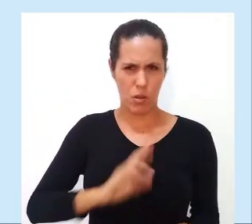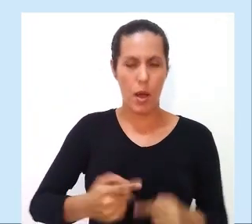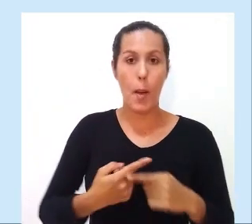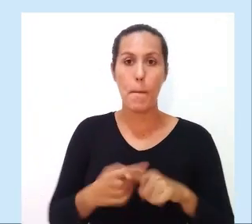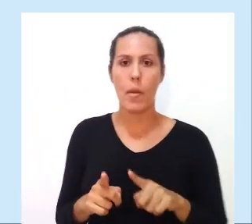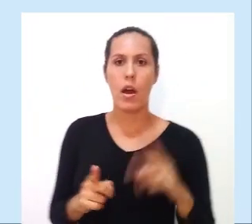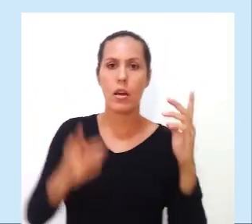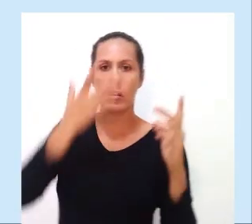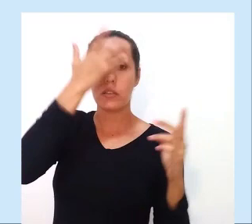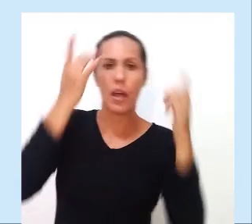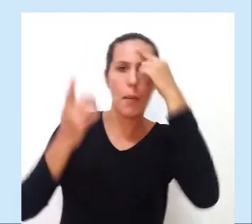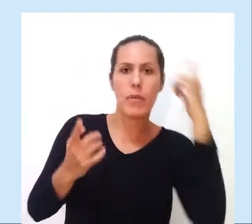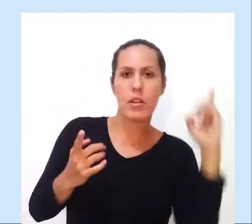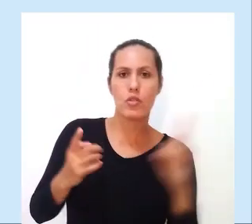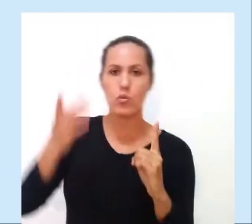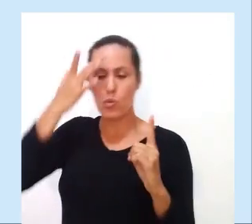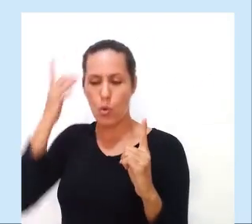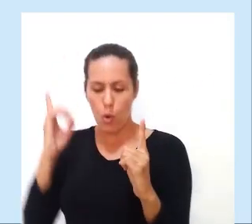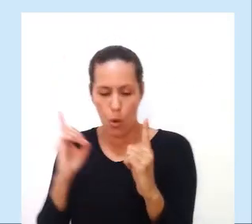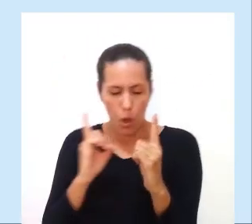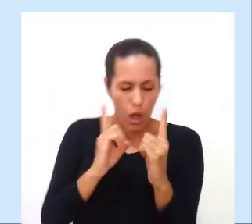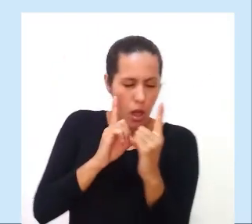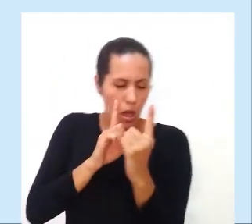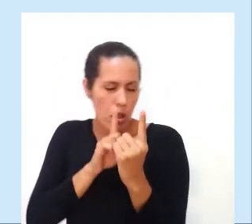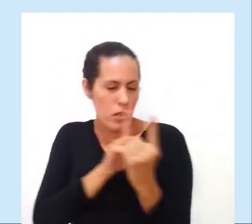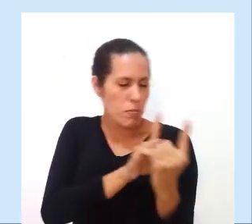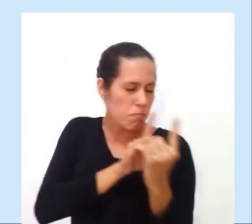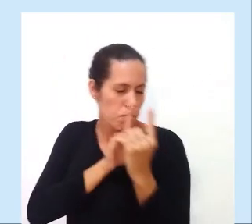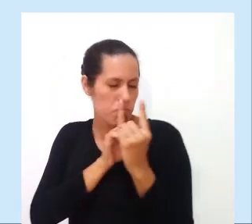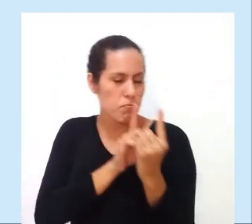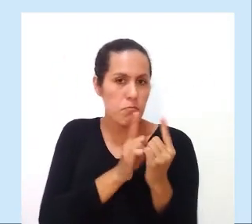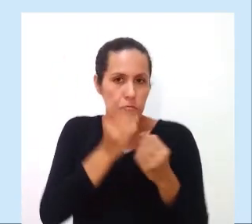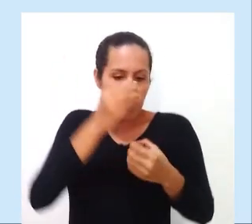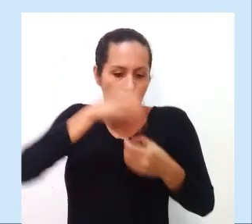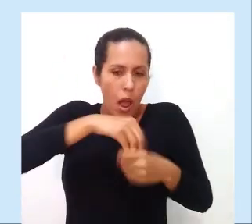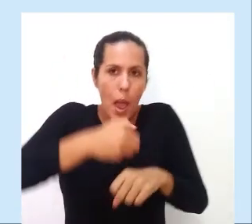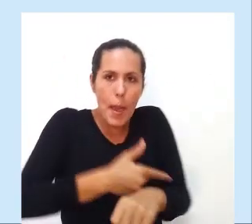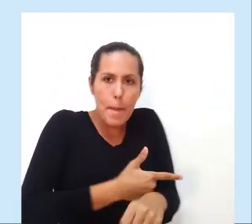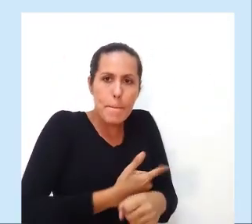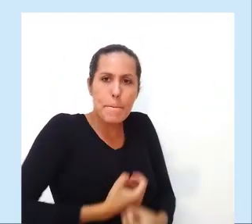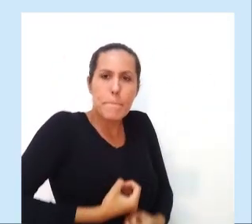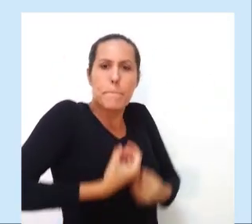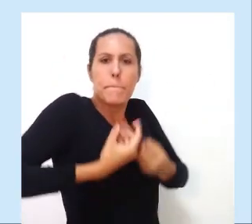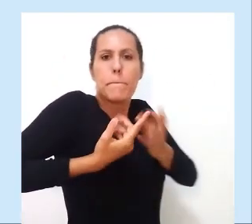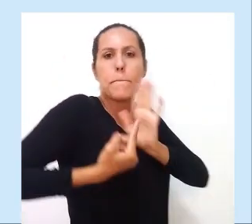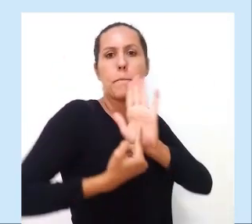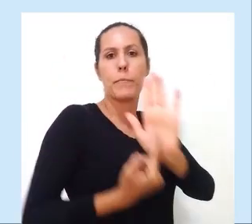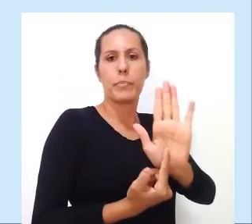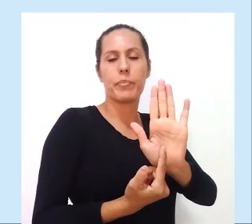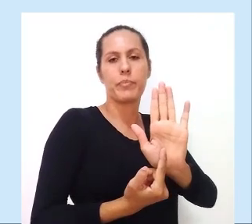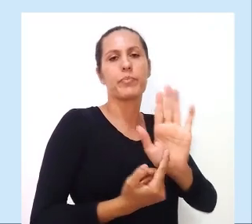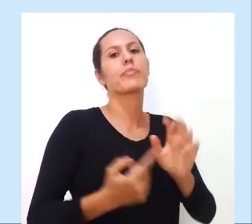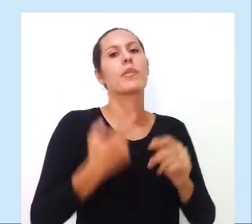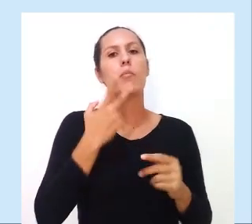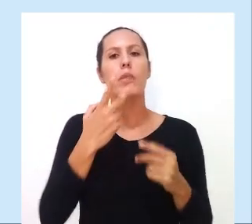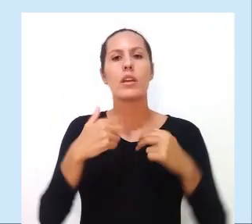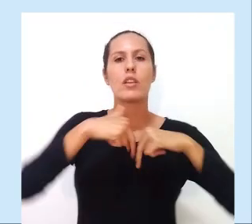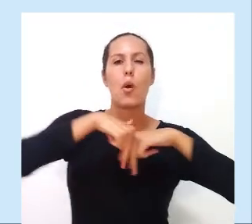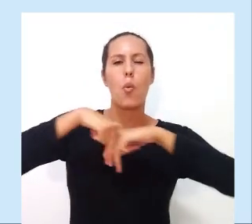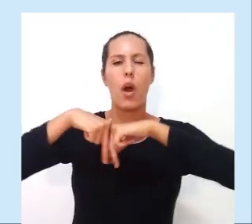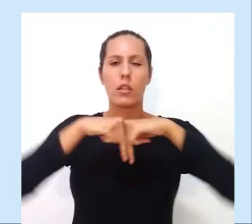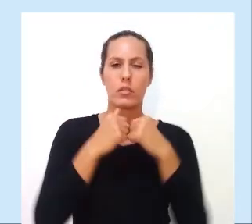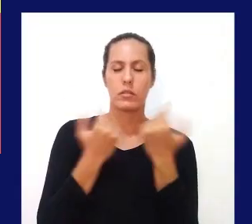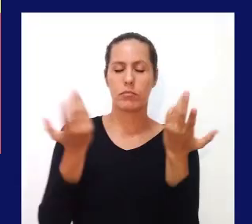dançarinos, né, o casal, ele transmitem essa carga emocional na sua dança, além de ser uma dança